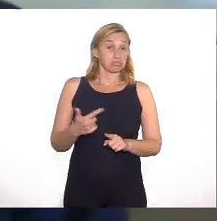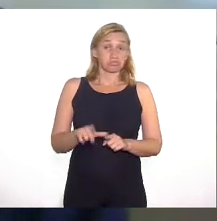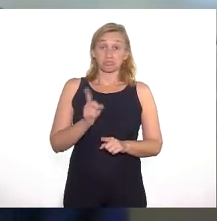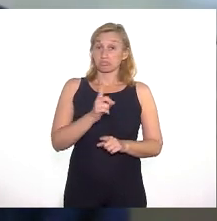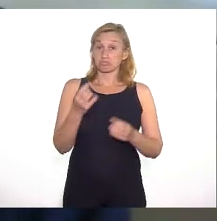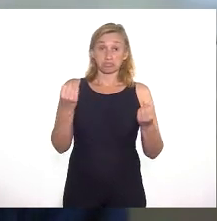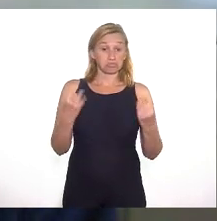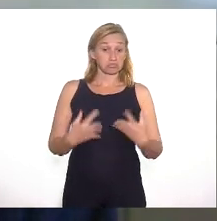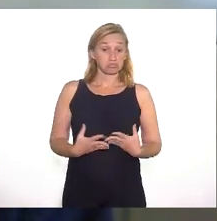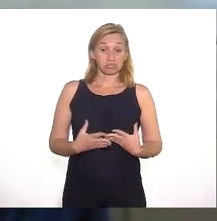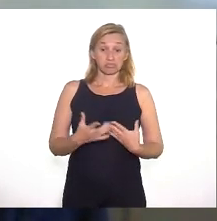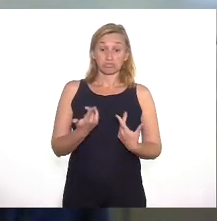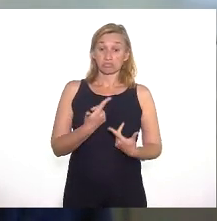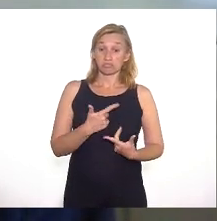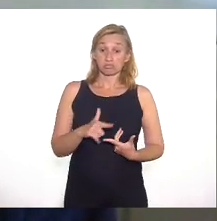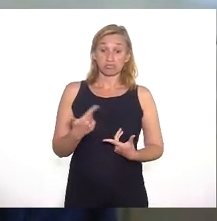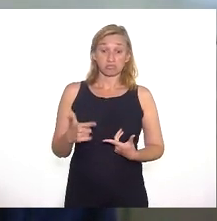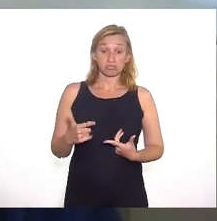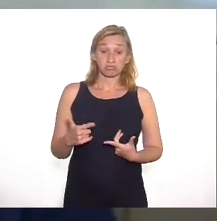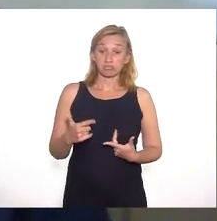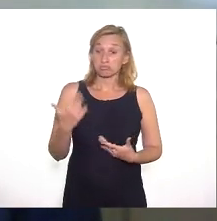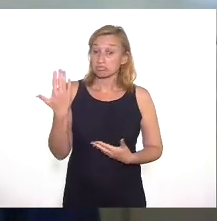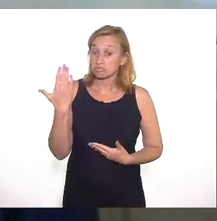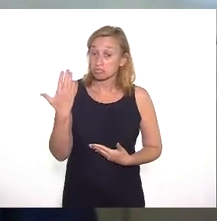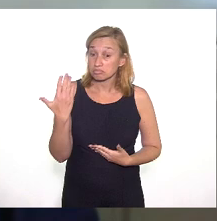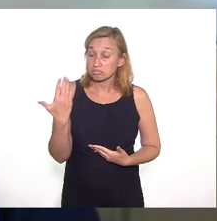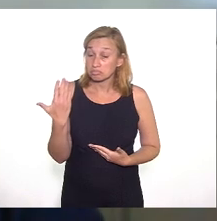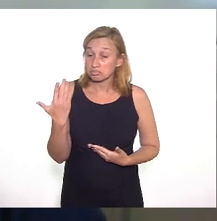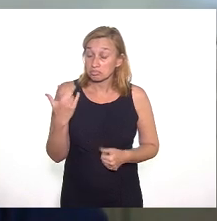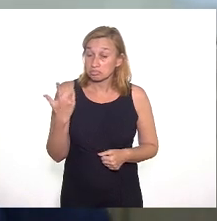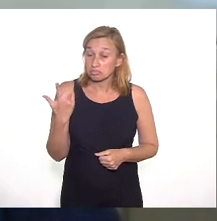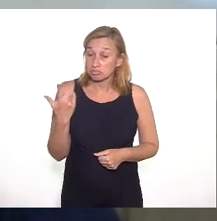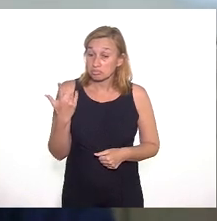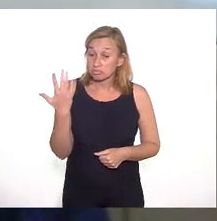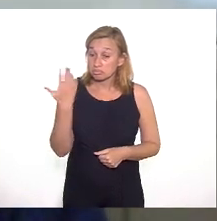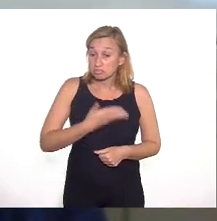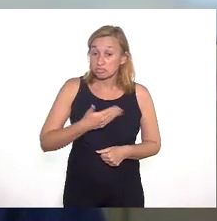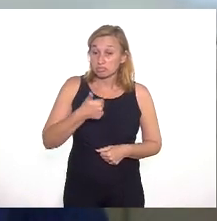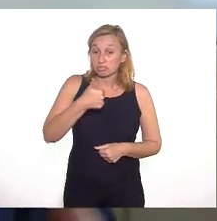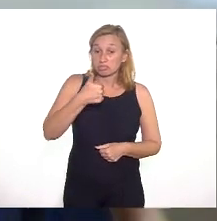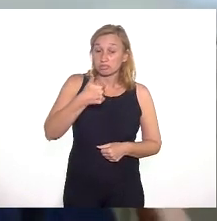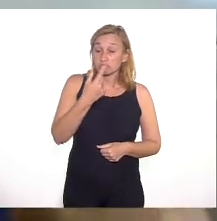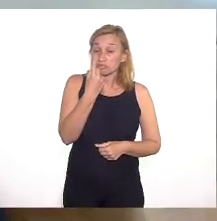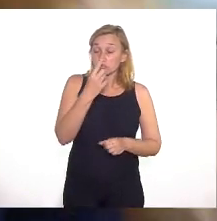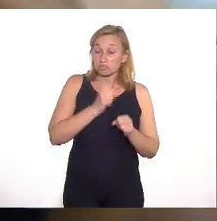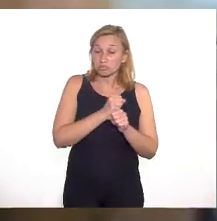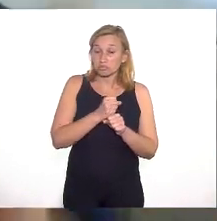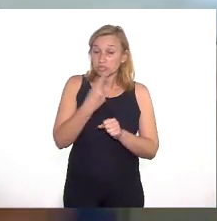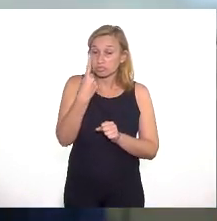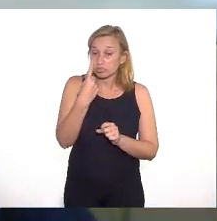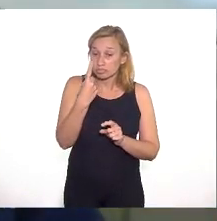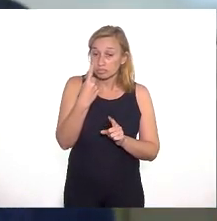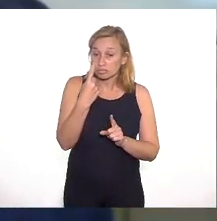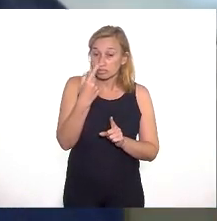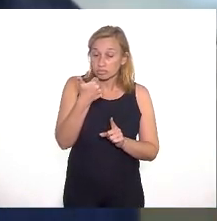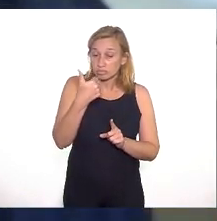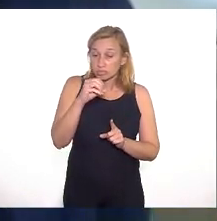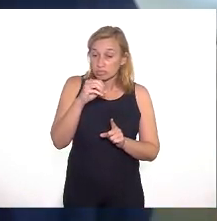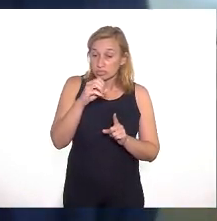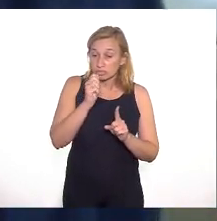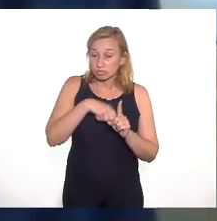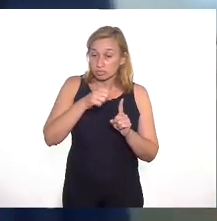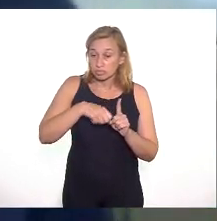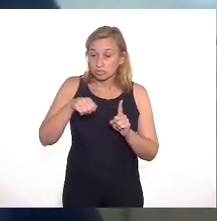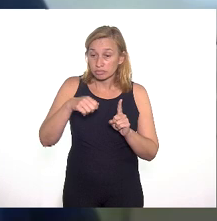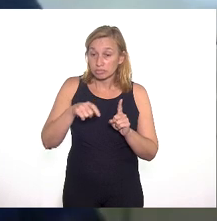há justificativa já de ter passado um ano e 10 meses e você empurrar isso para mais um ano